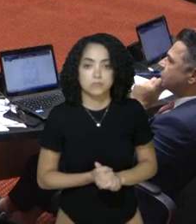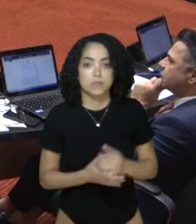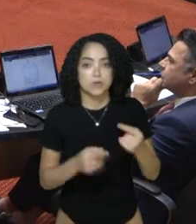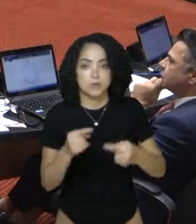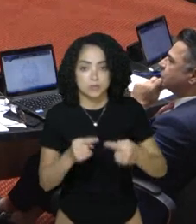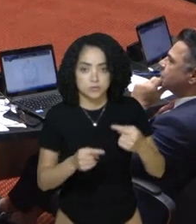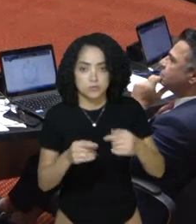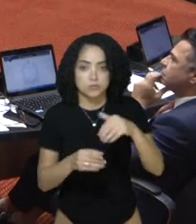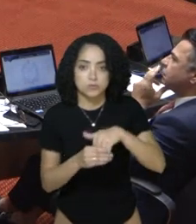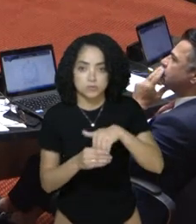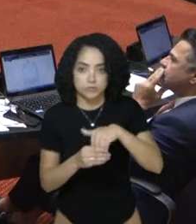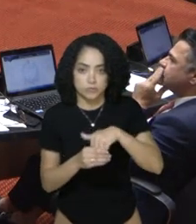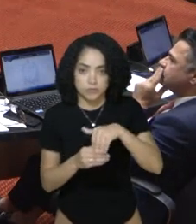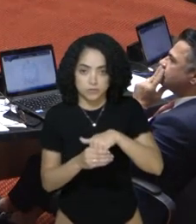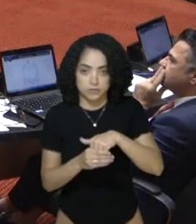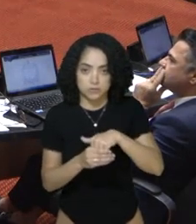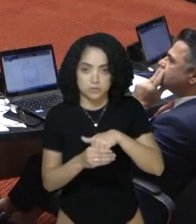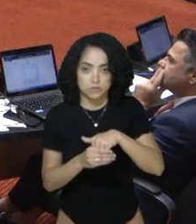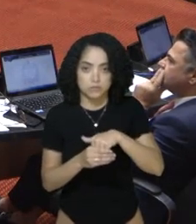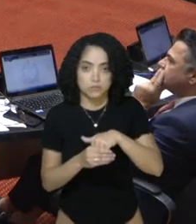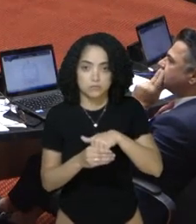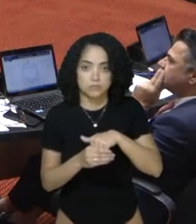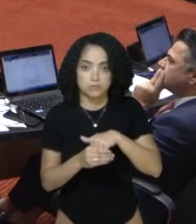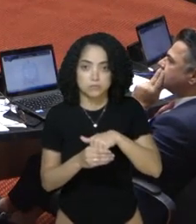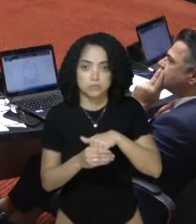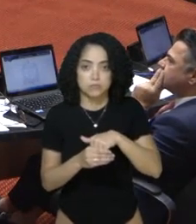Discussão e votação.